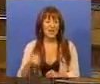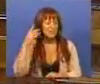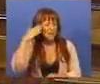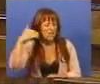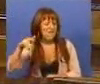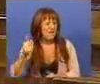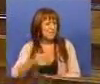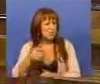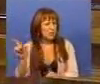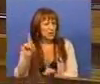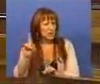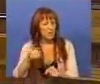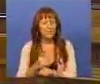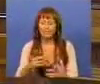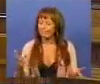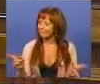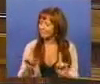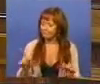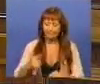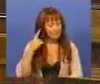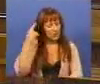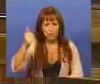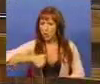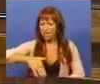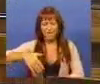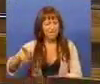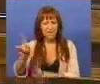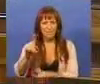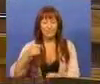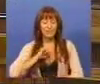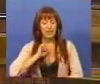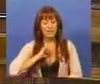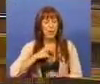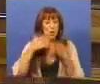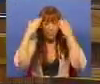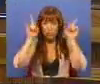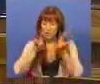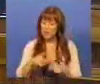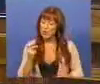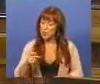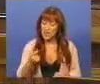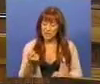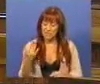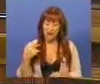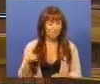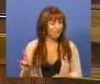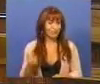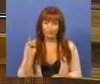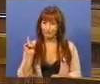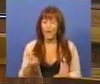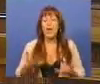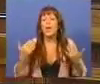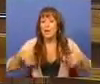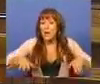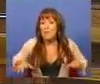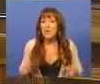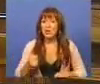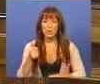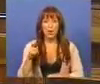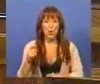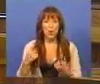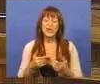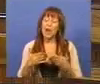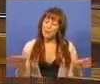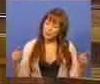não é de bom presságio, não tem sido de bom presságio na nossa democracia nos anos mais recentes. Em todo caso, o Bloco de Esquerda